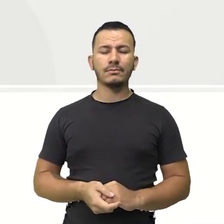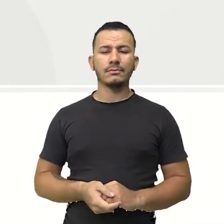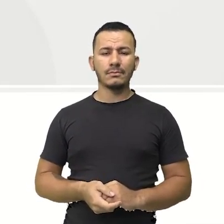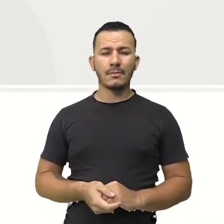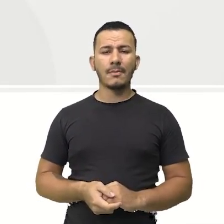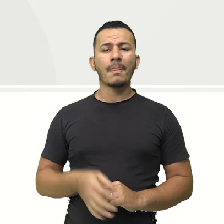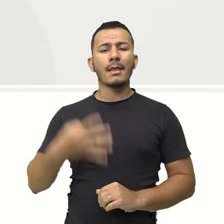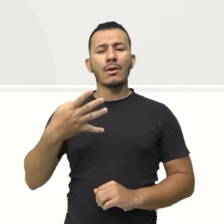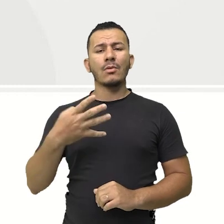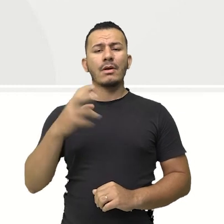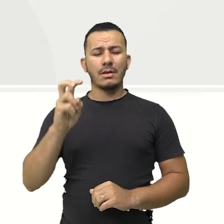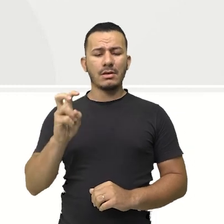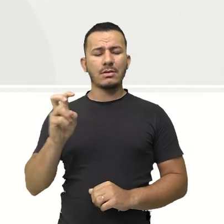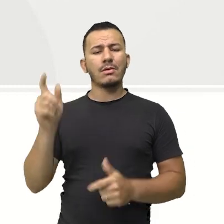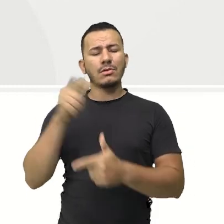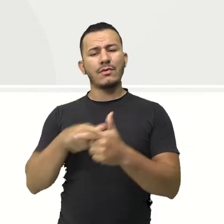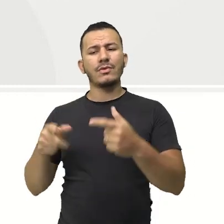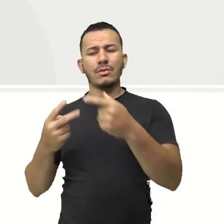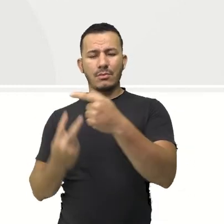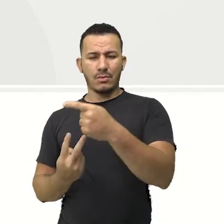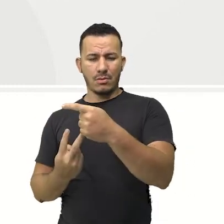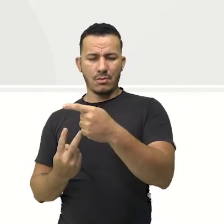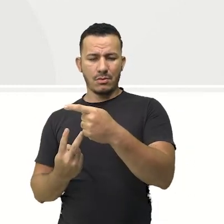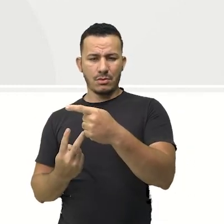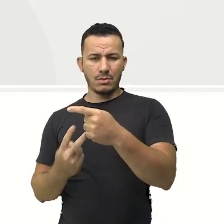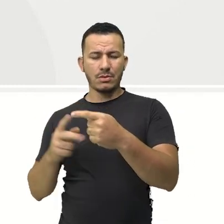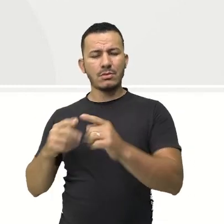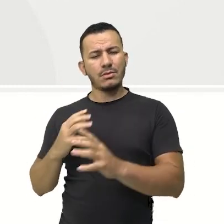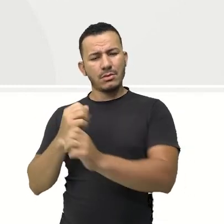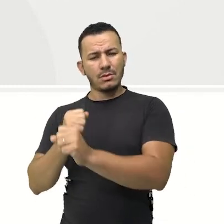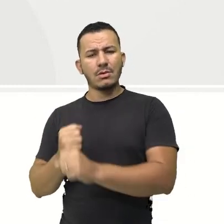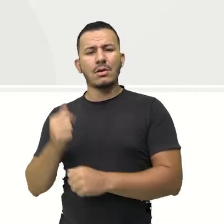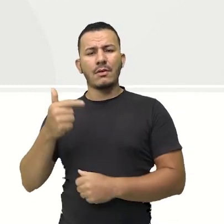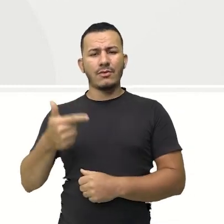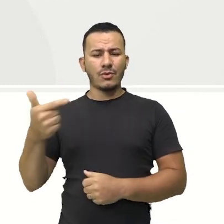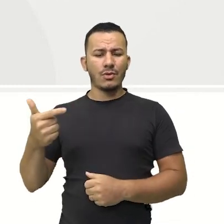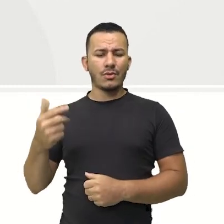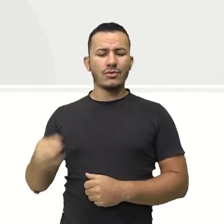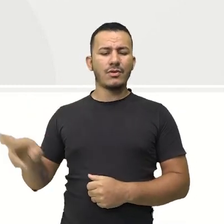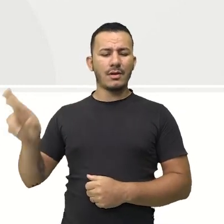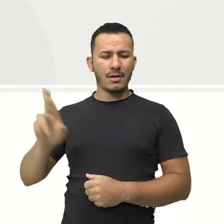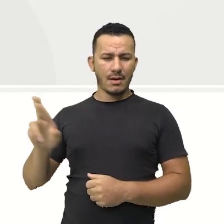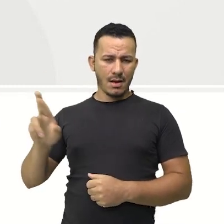igual 45 dividido por 2 dá R$